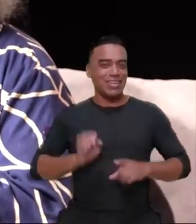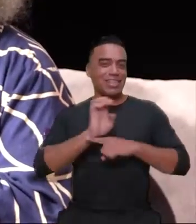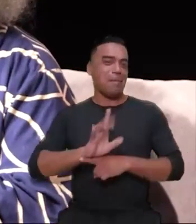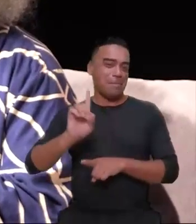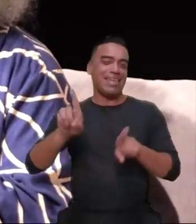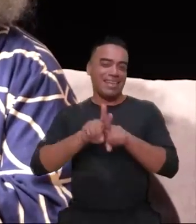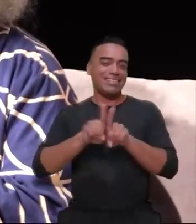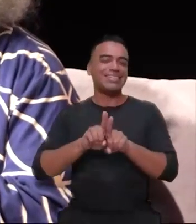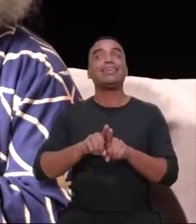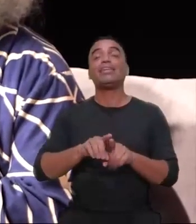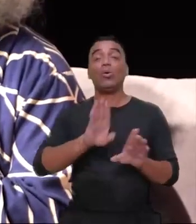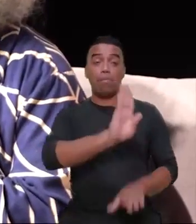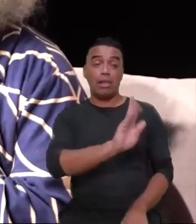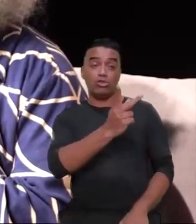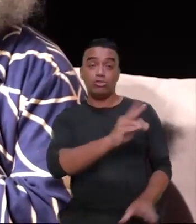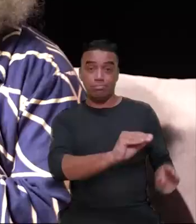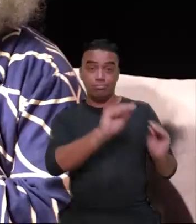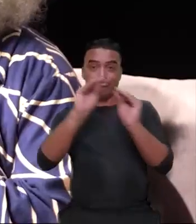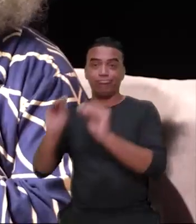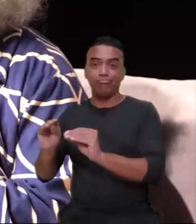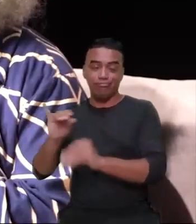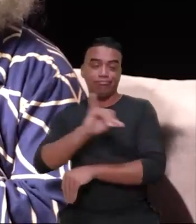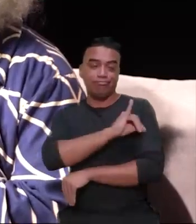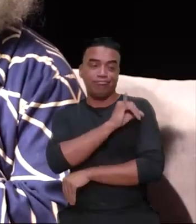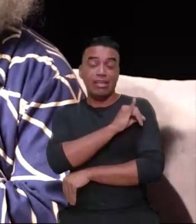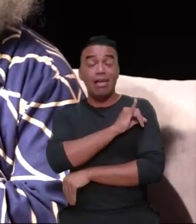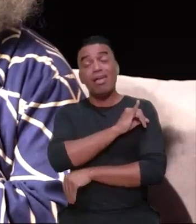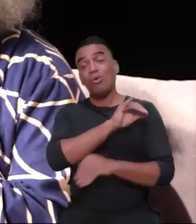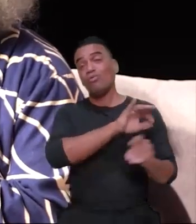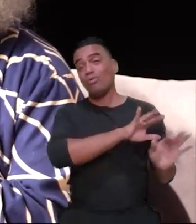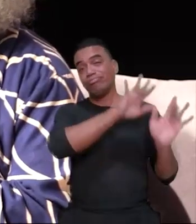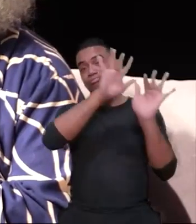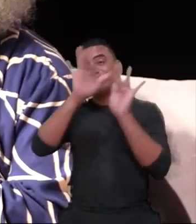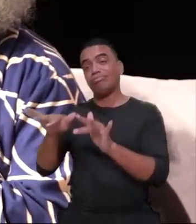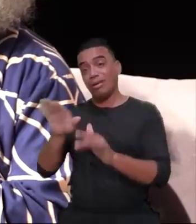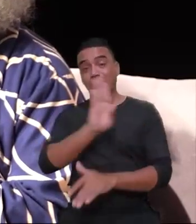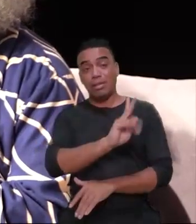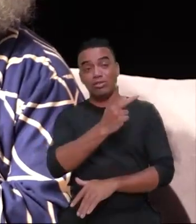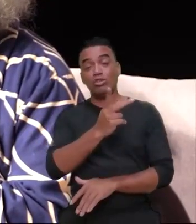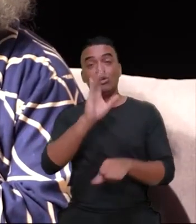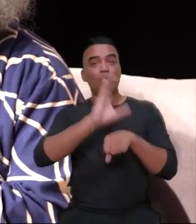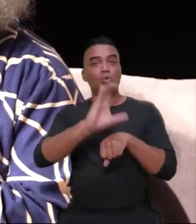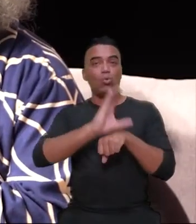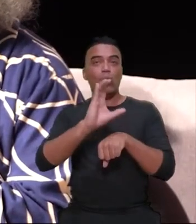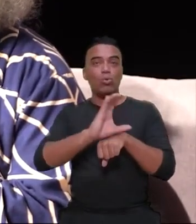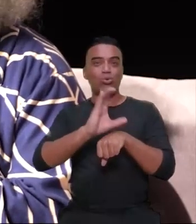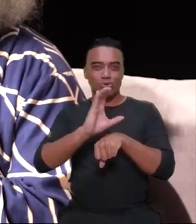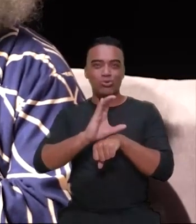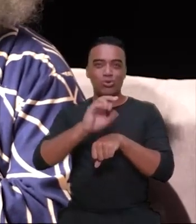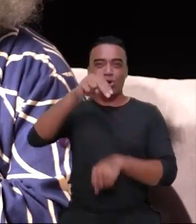eu saí de Belo Horizonte também. O meu movimento de sair de Belo Horizonte foi porque, quando eu terminei o curso